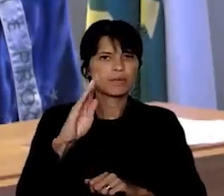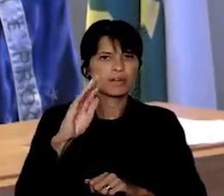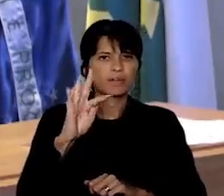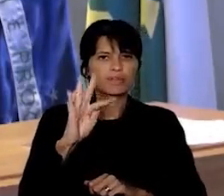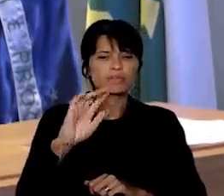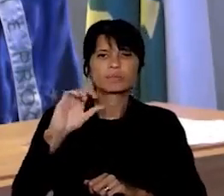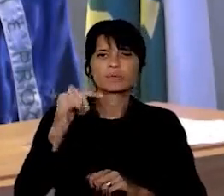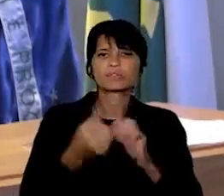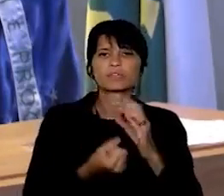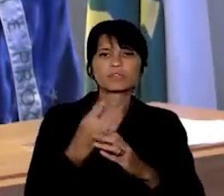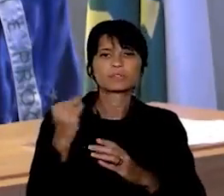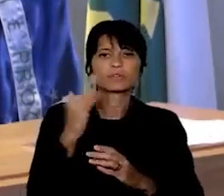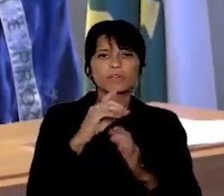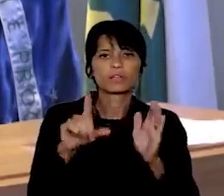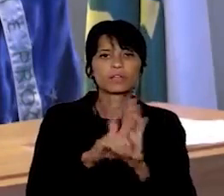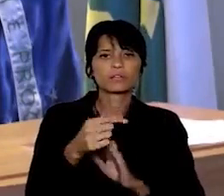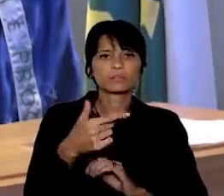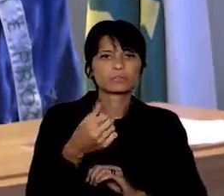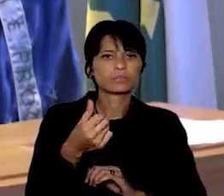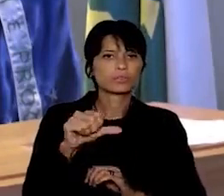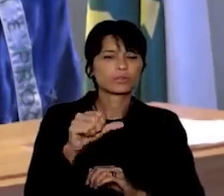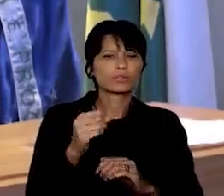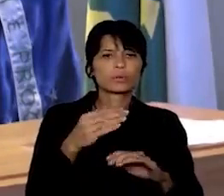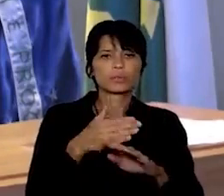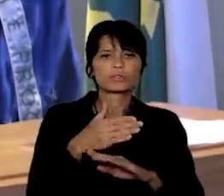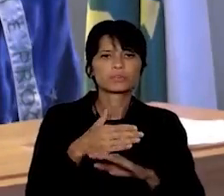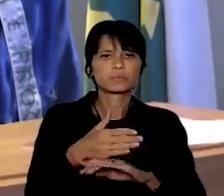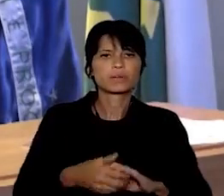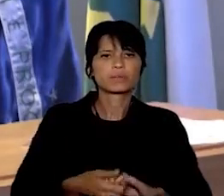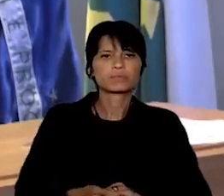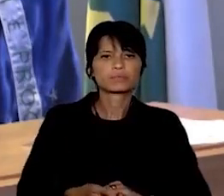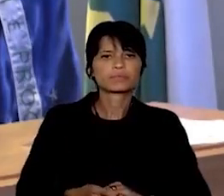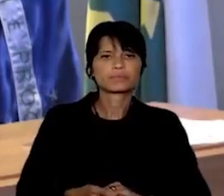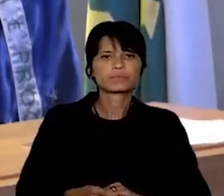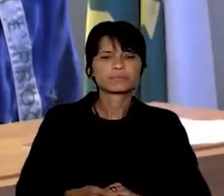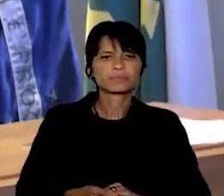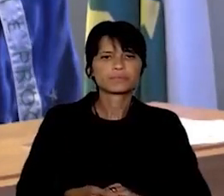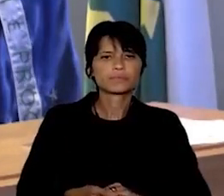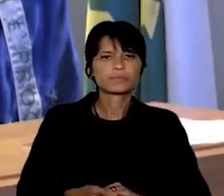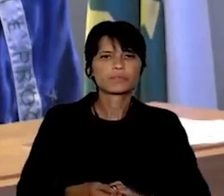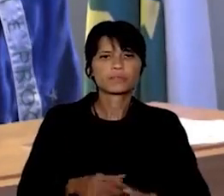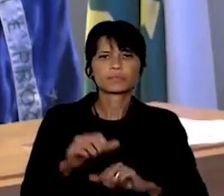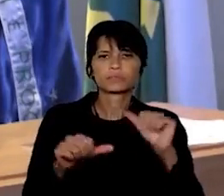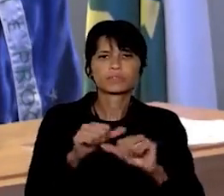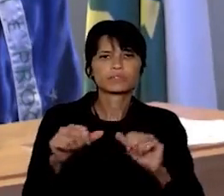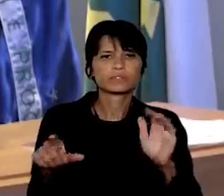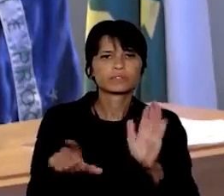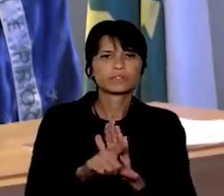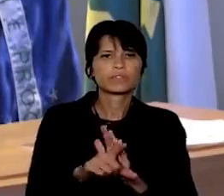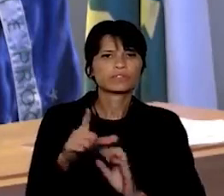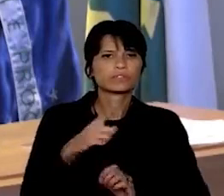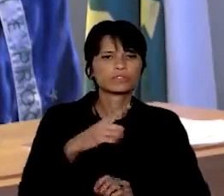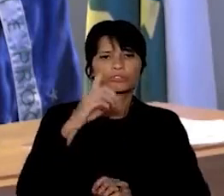já em 2019 que eu já participei e ambas né as mudanças ambas as leis tinham os